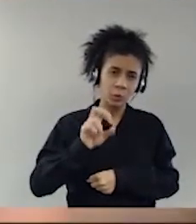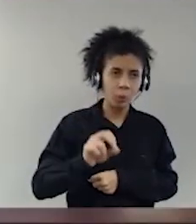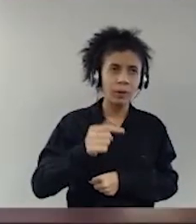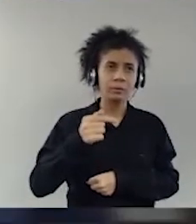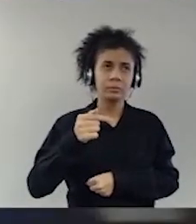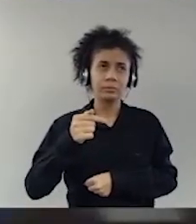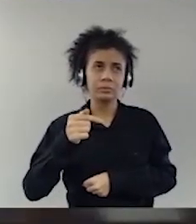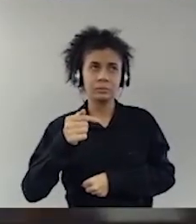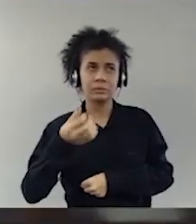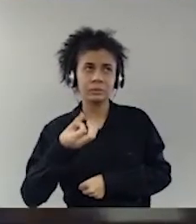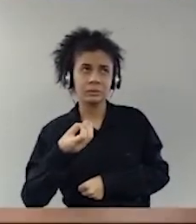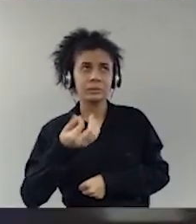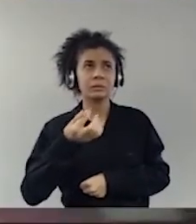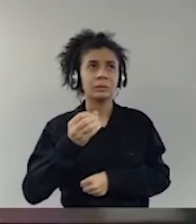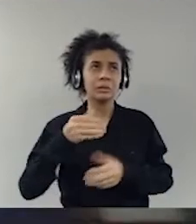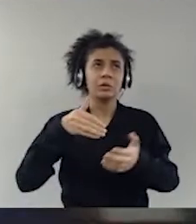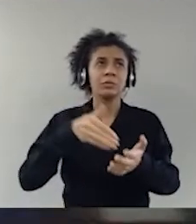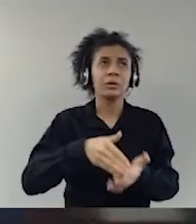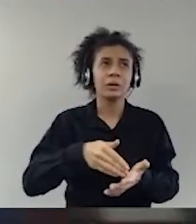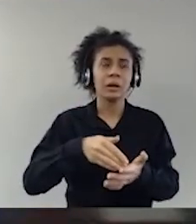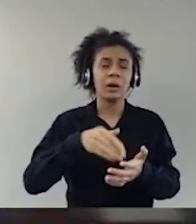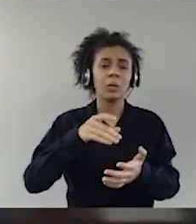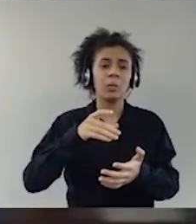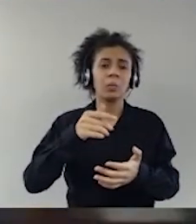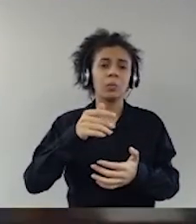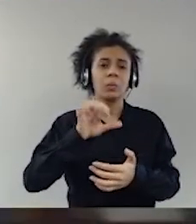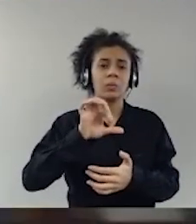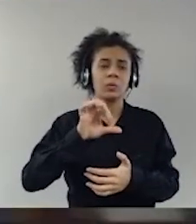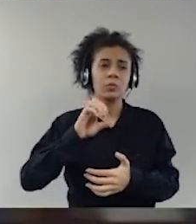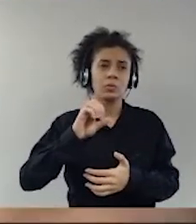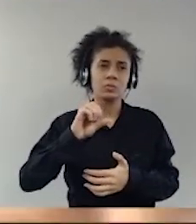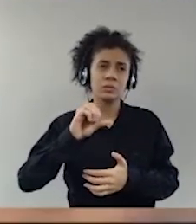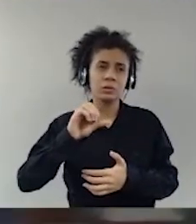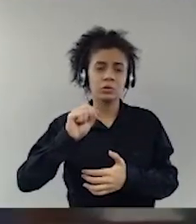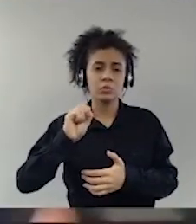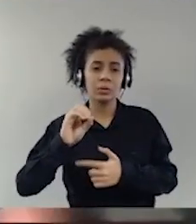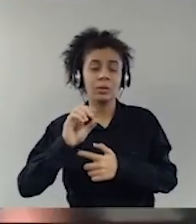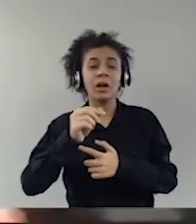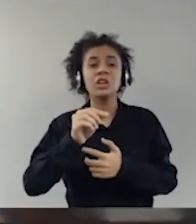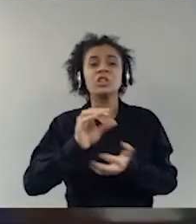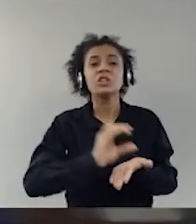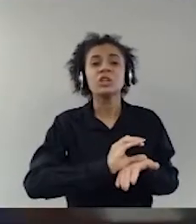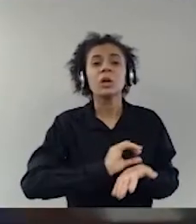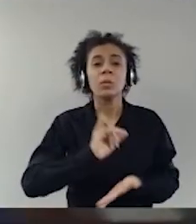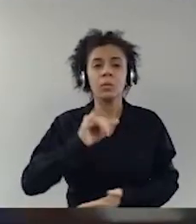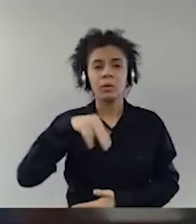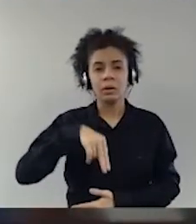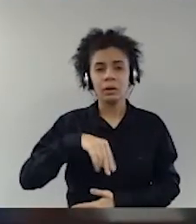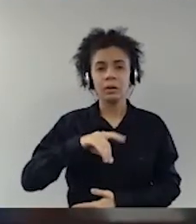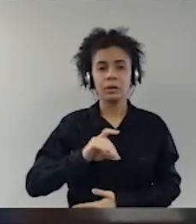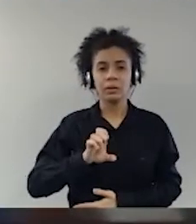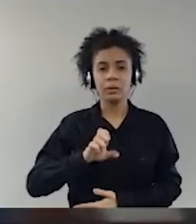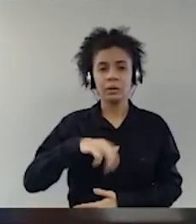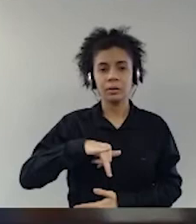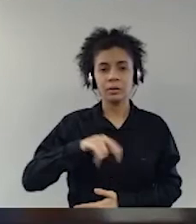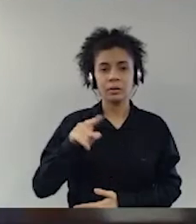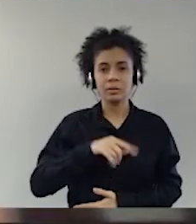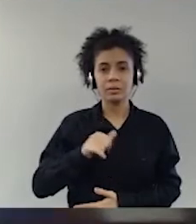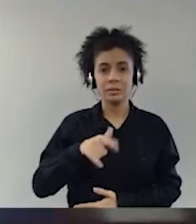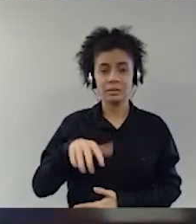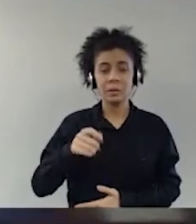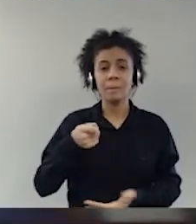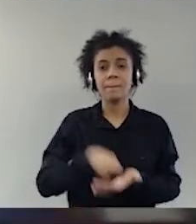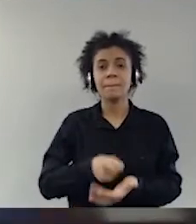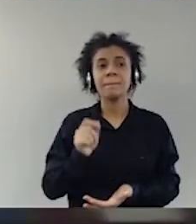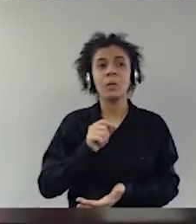e quase no final da década de 70, na década de 80. Essa indenização ela é paga num valor módico